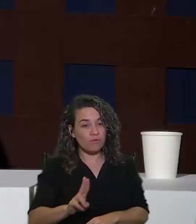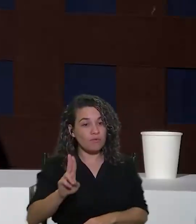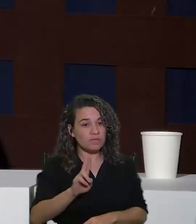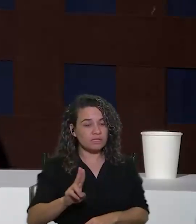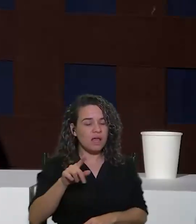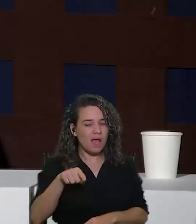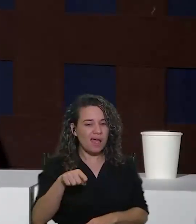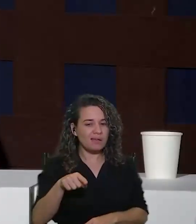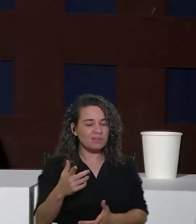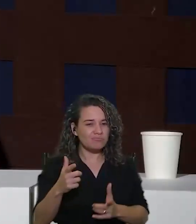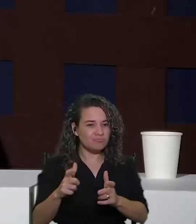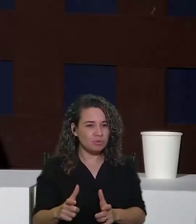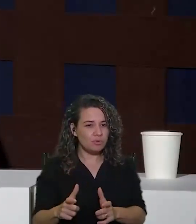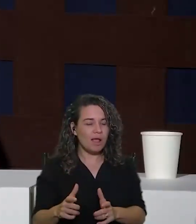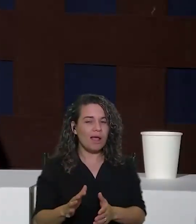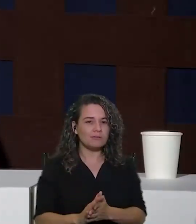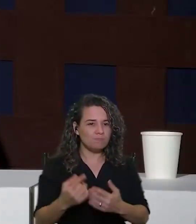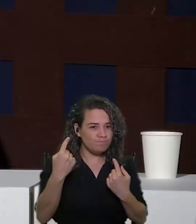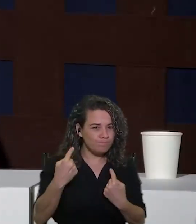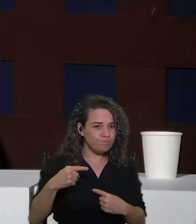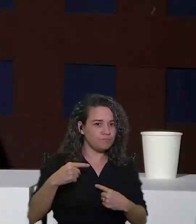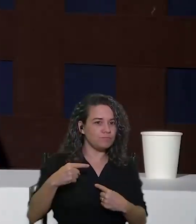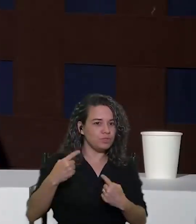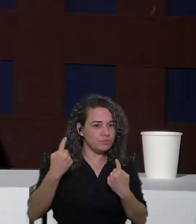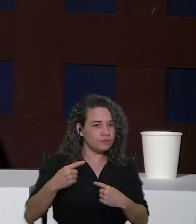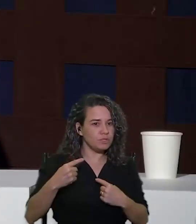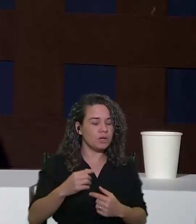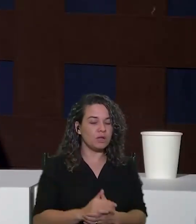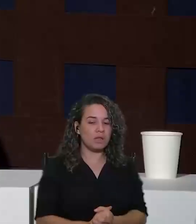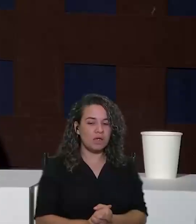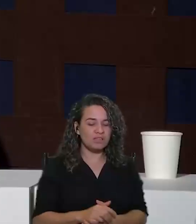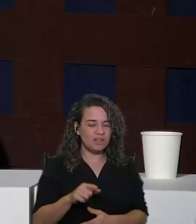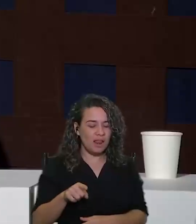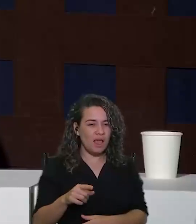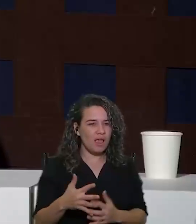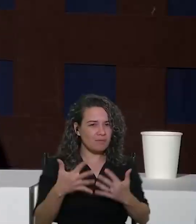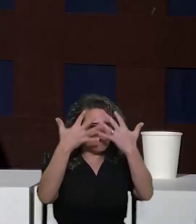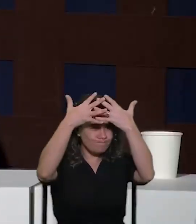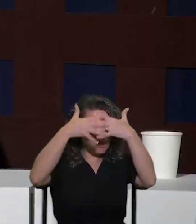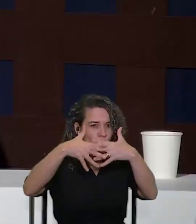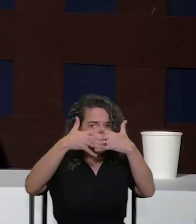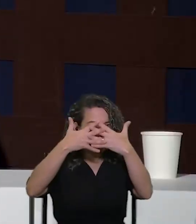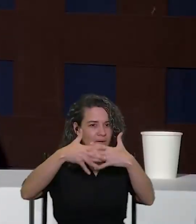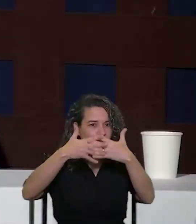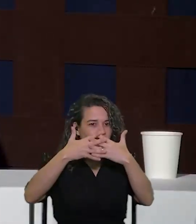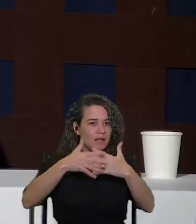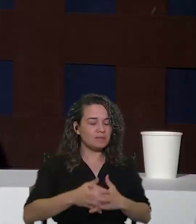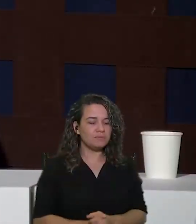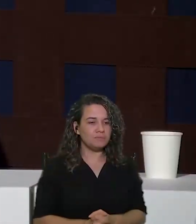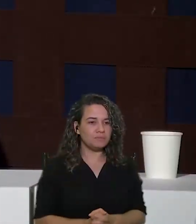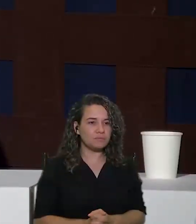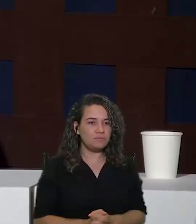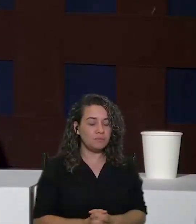é um lugar em que a validação de conhecimento é, às